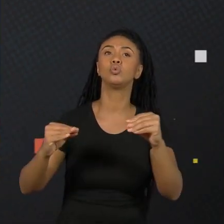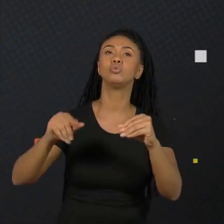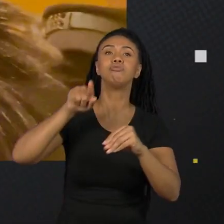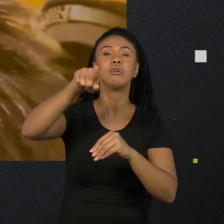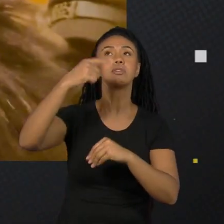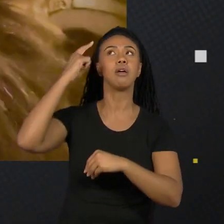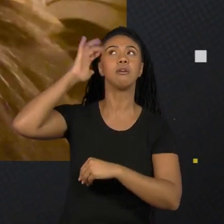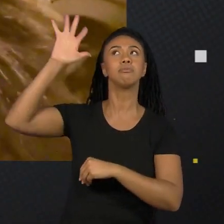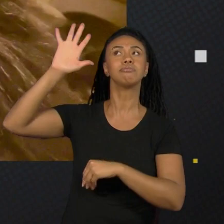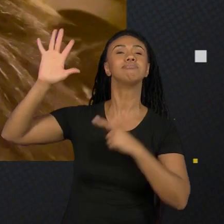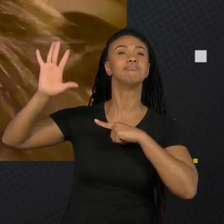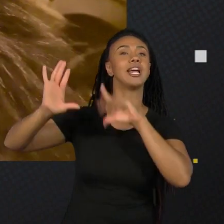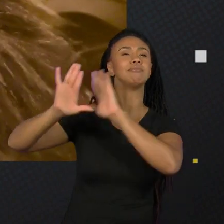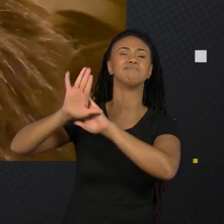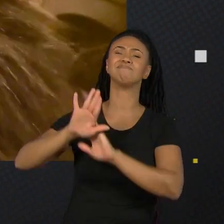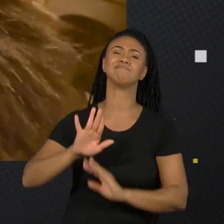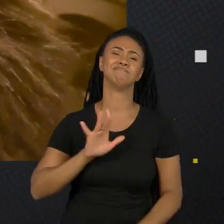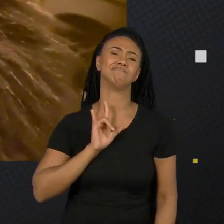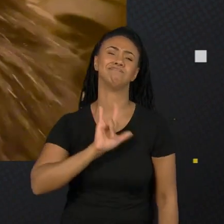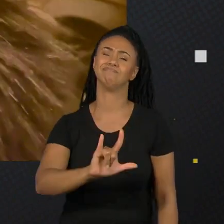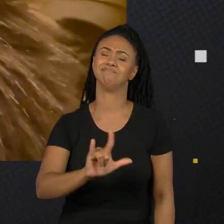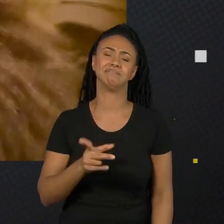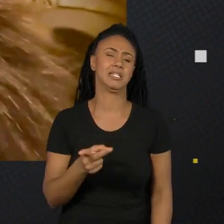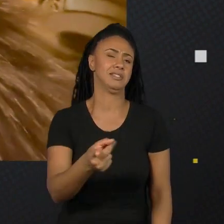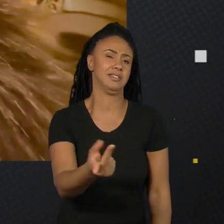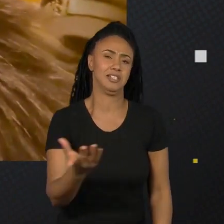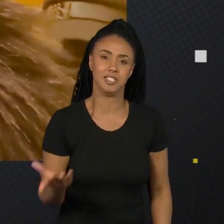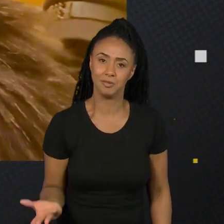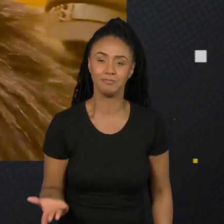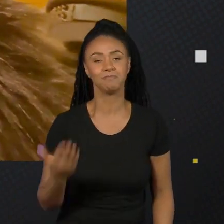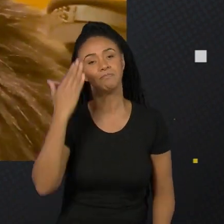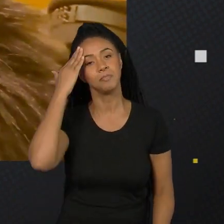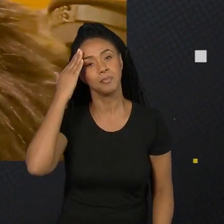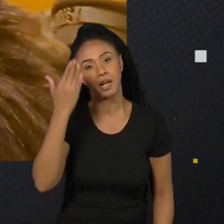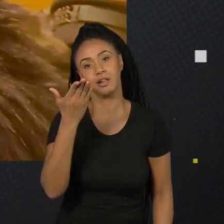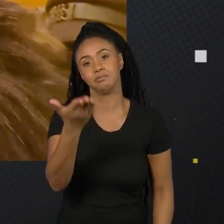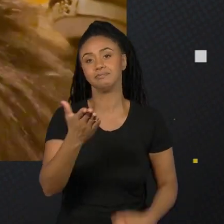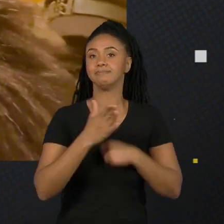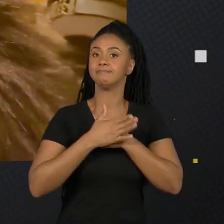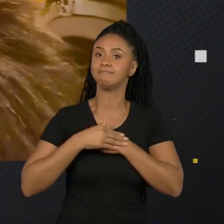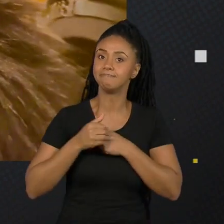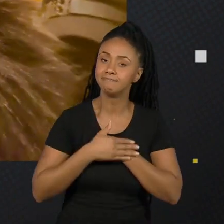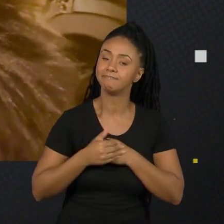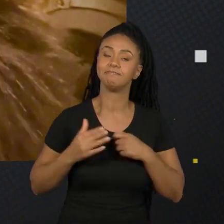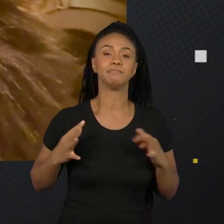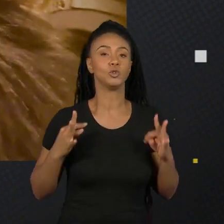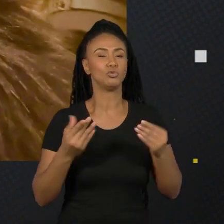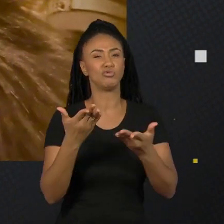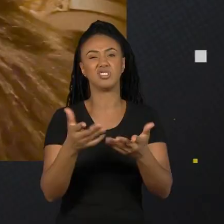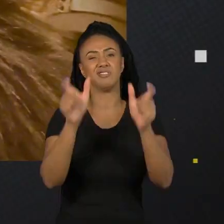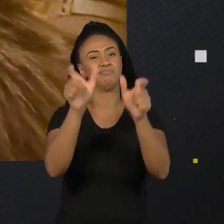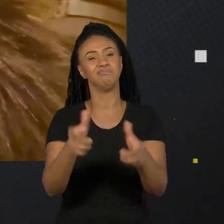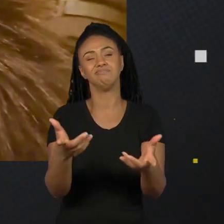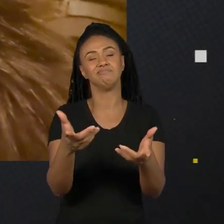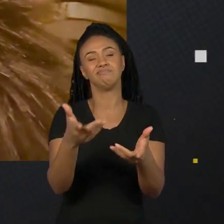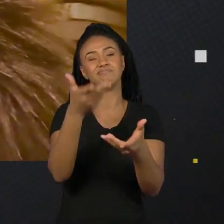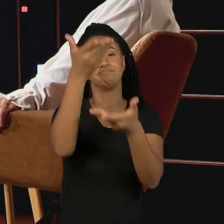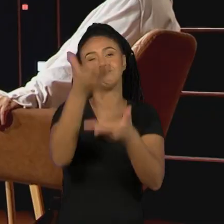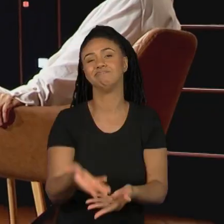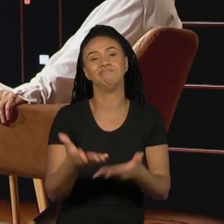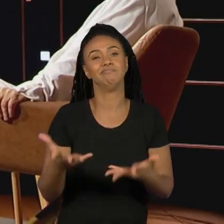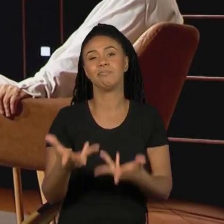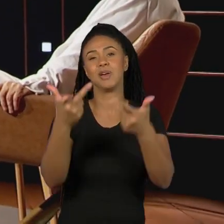significado. Irmão, eu te amo eternamente. Obrigado pelo carinho, por tudo. Você é maravilhoso.